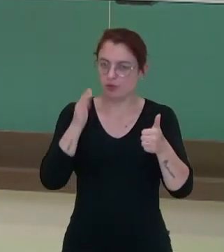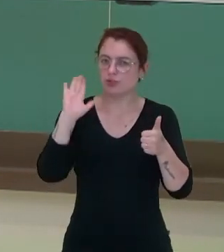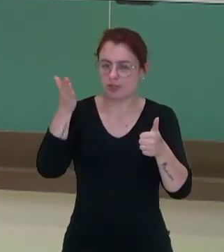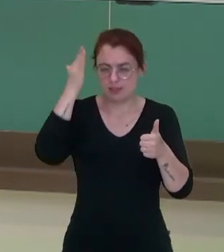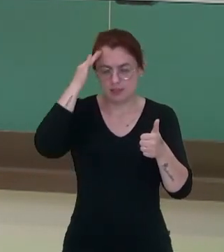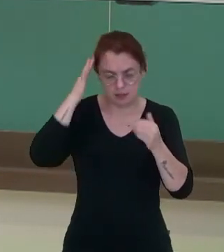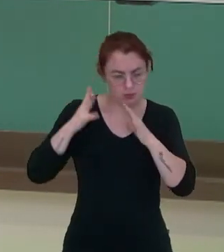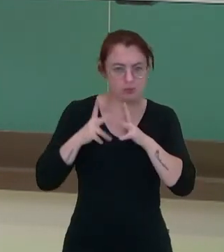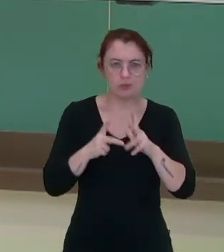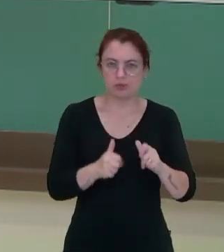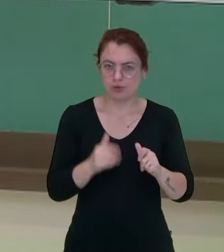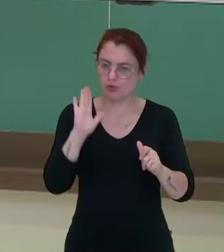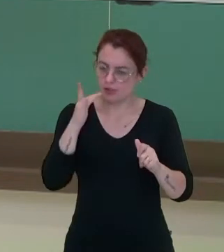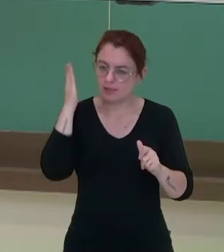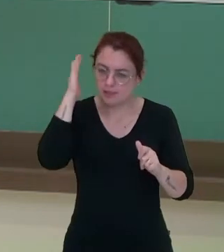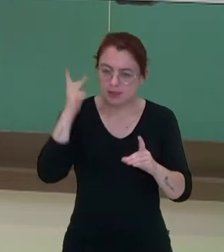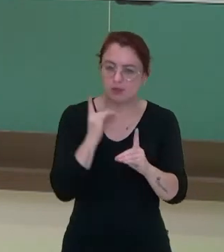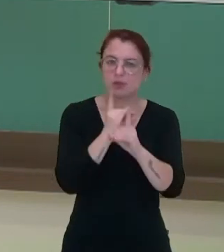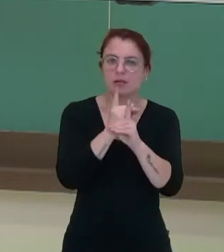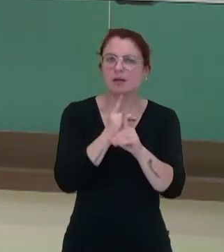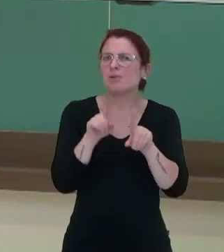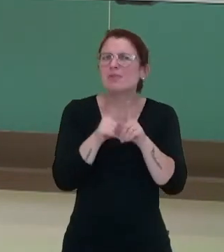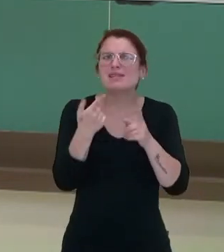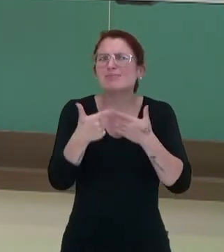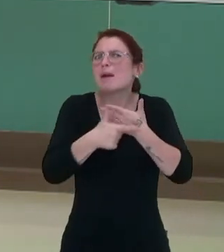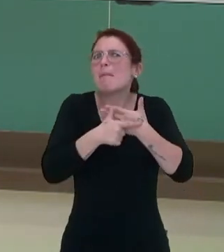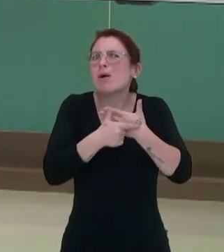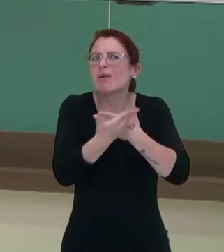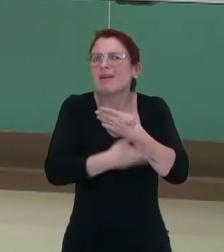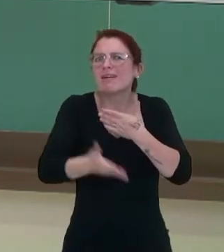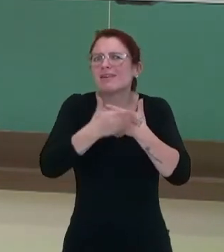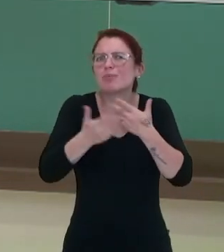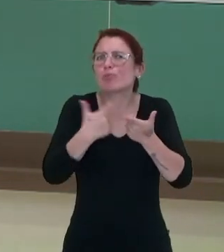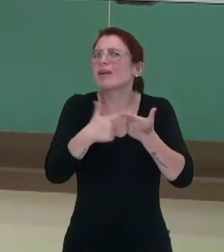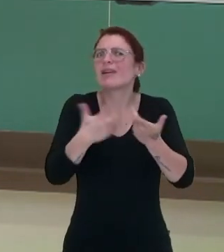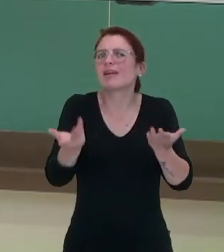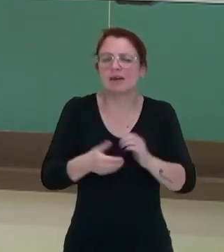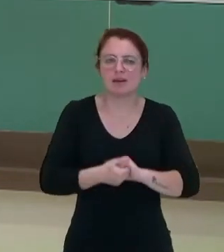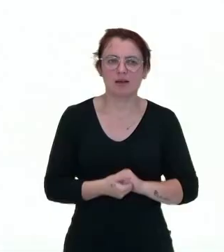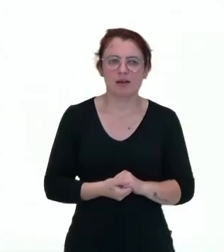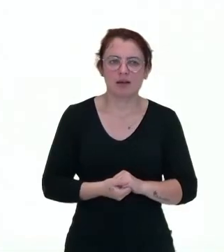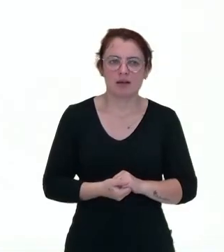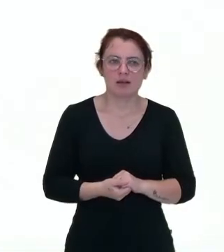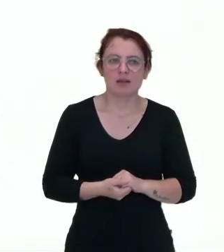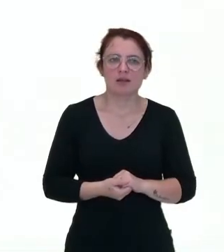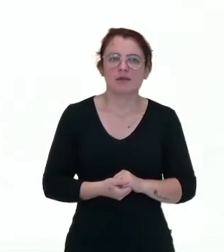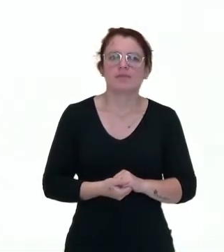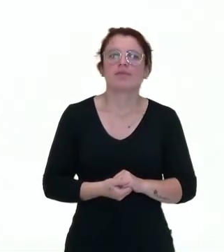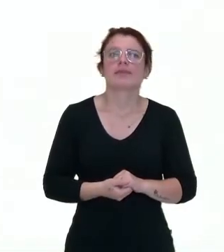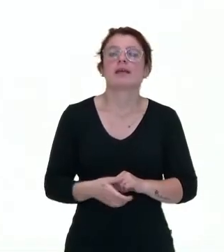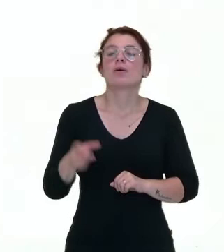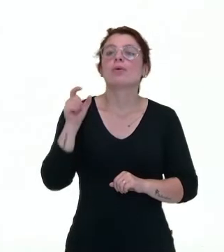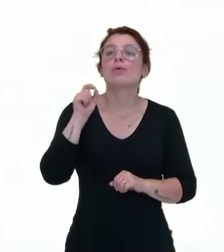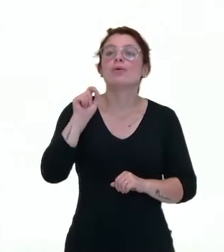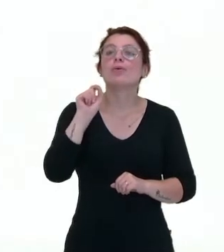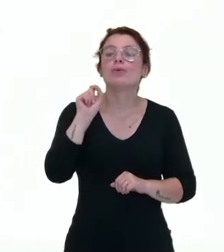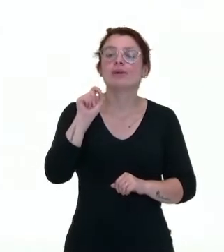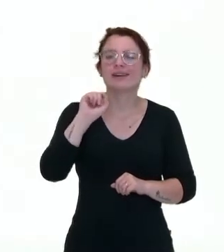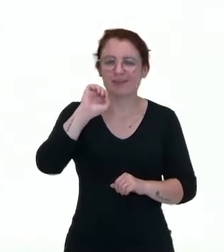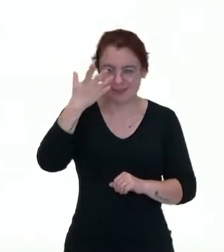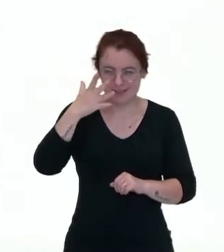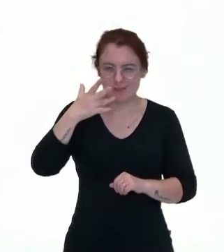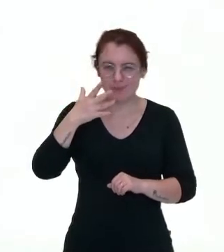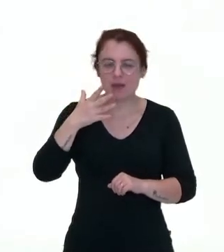sei aonde encontrar. Mas qual é o papel? Para que que servem esses linfonodos? Eles filtram a